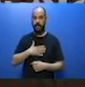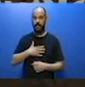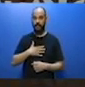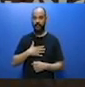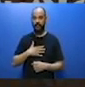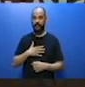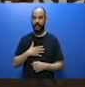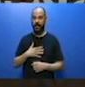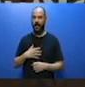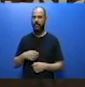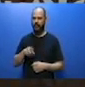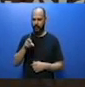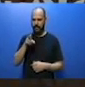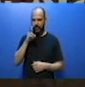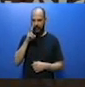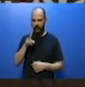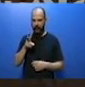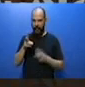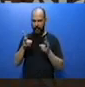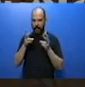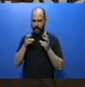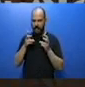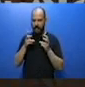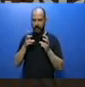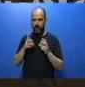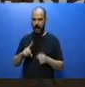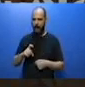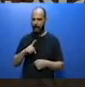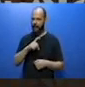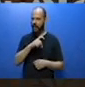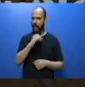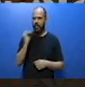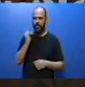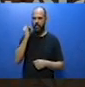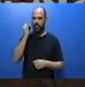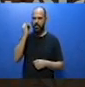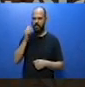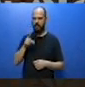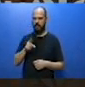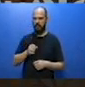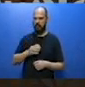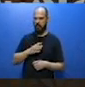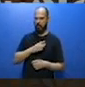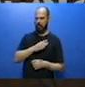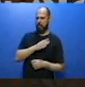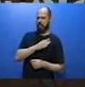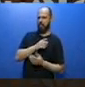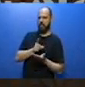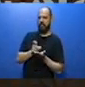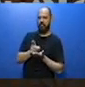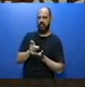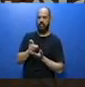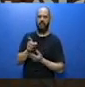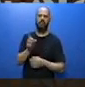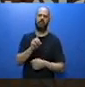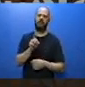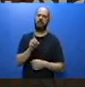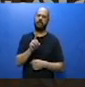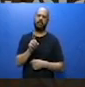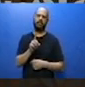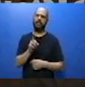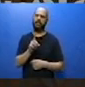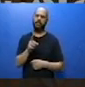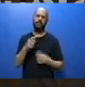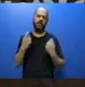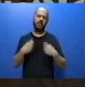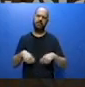Viu como a minhoca é importante para nós? Não tenham nojo desse bichinho não, tá? A terra, quanto